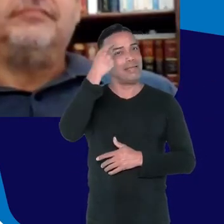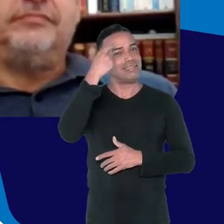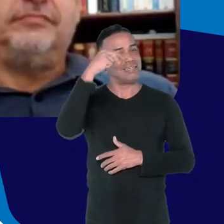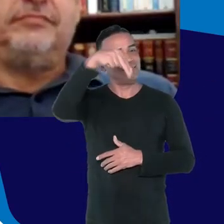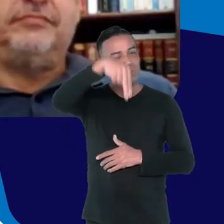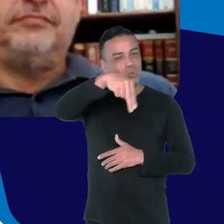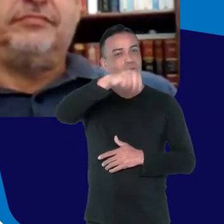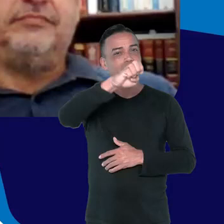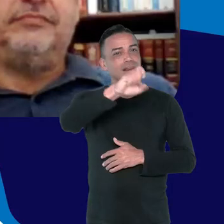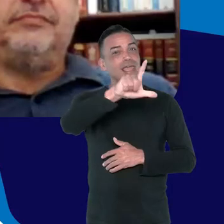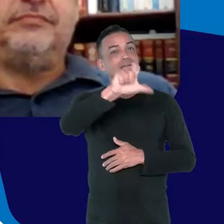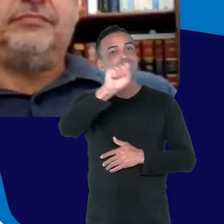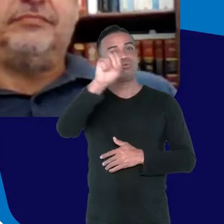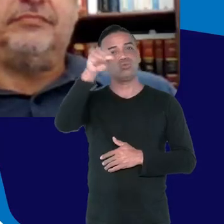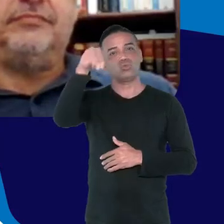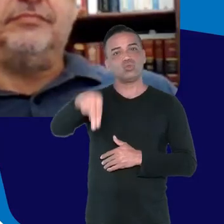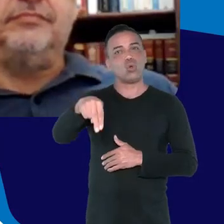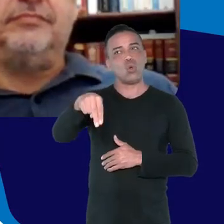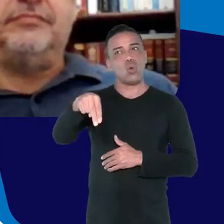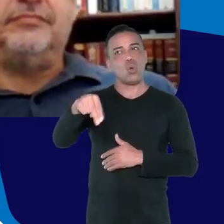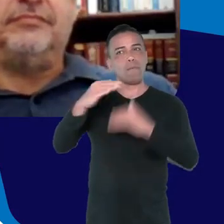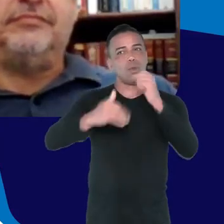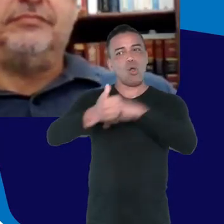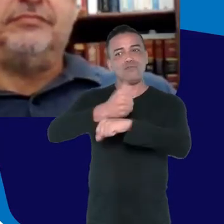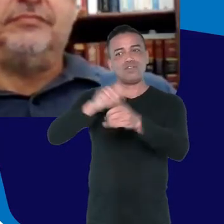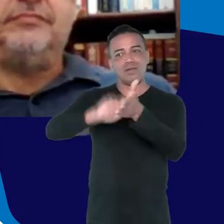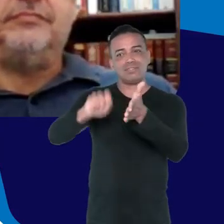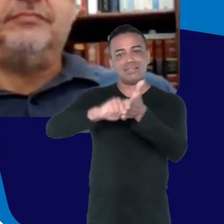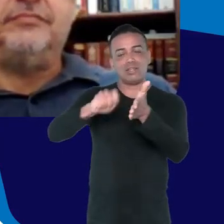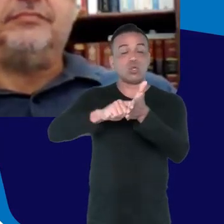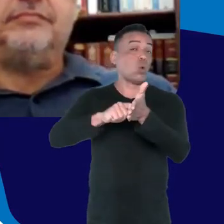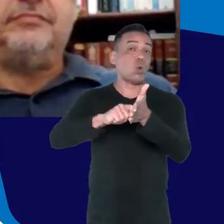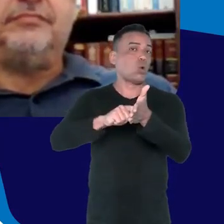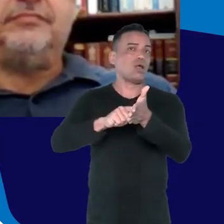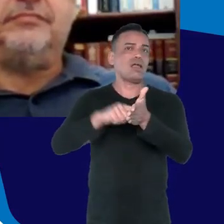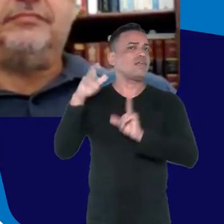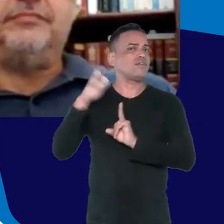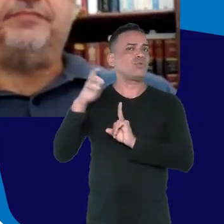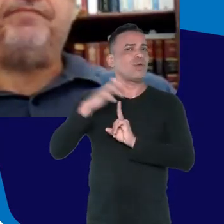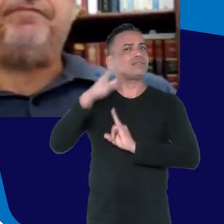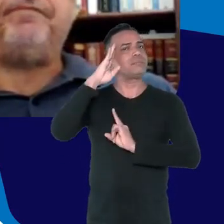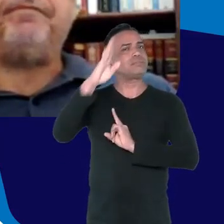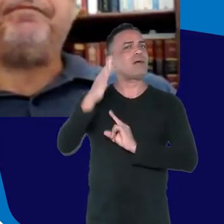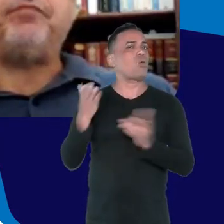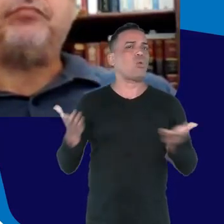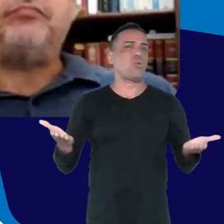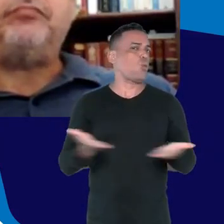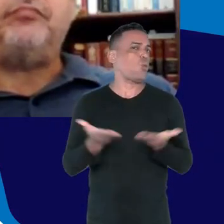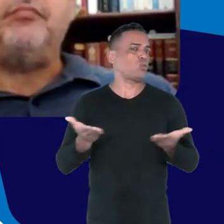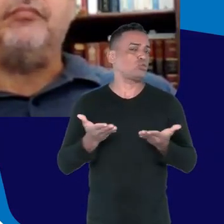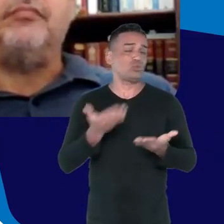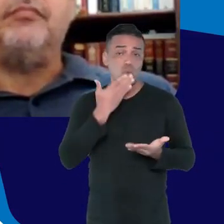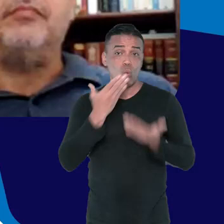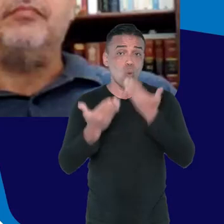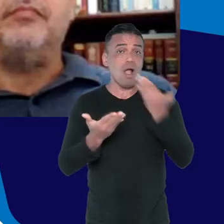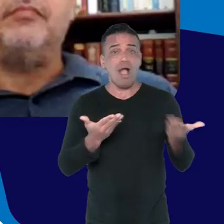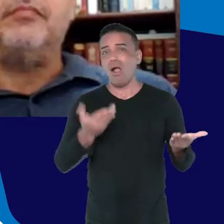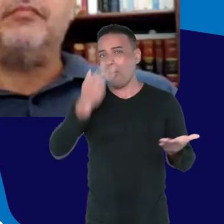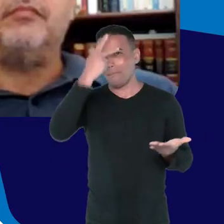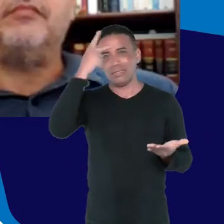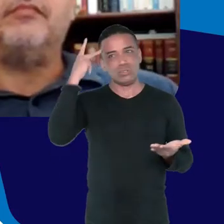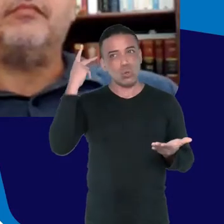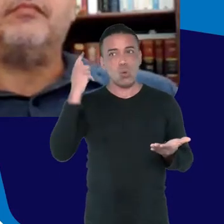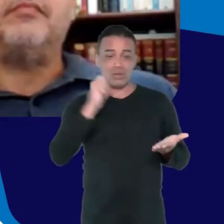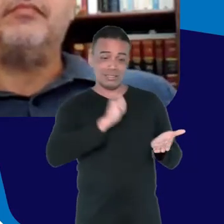Nelson escritor, né, quais são hoje as suas principais influências? Quais esses escritores que te levaram